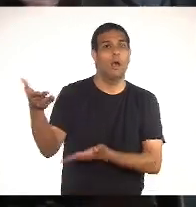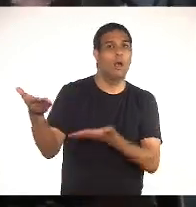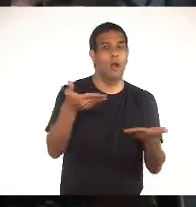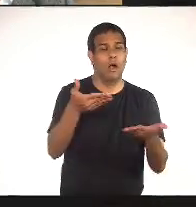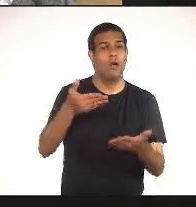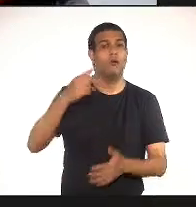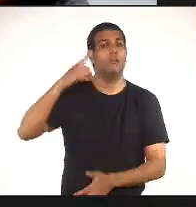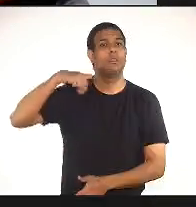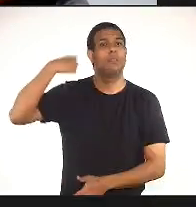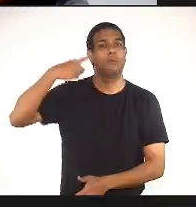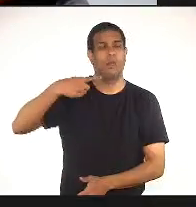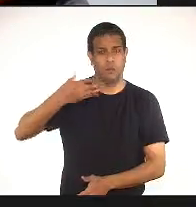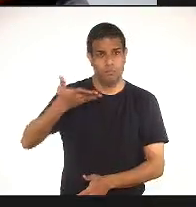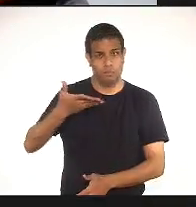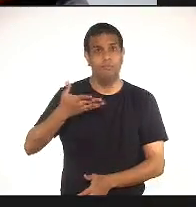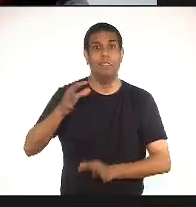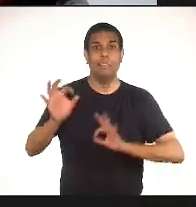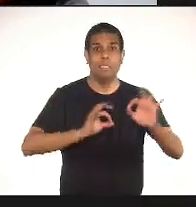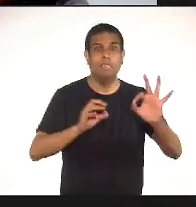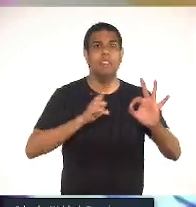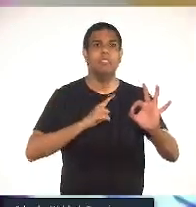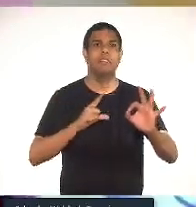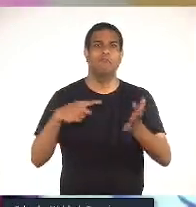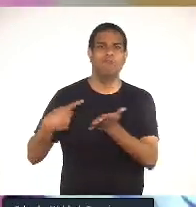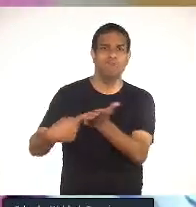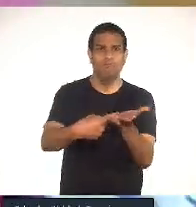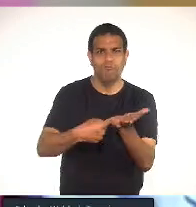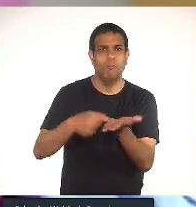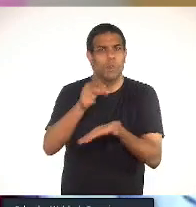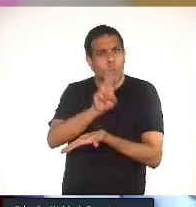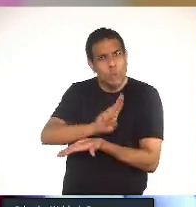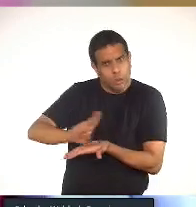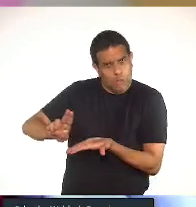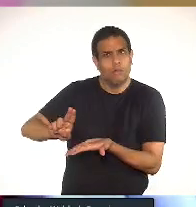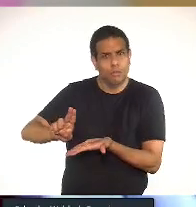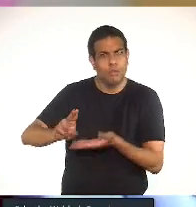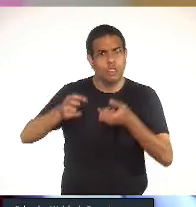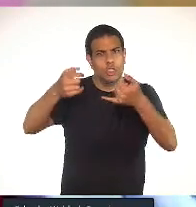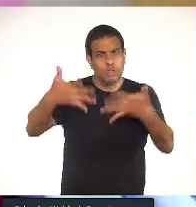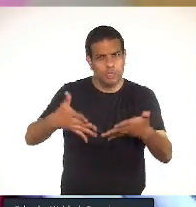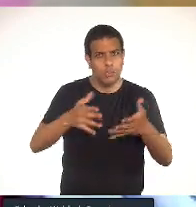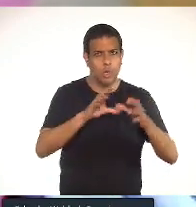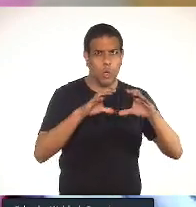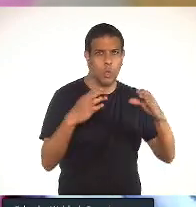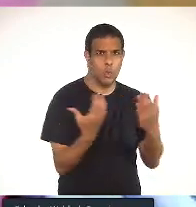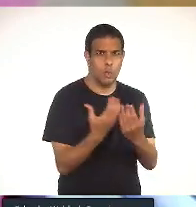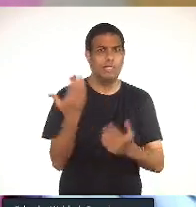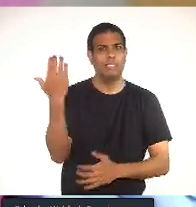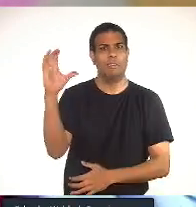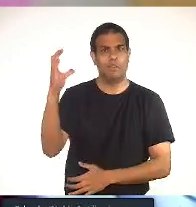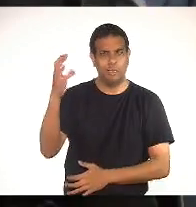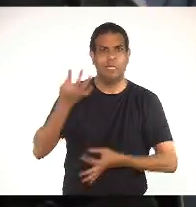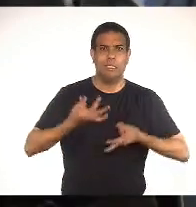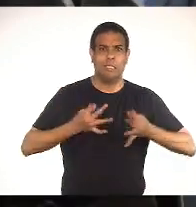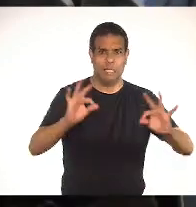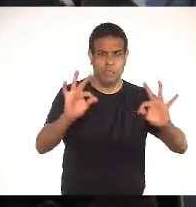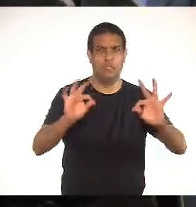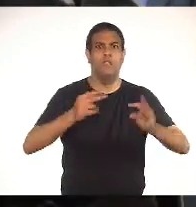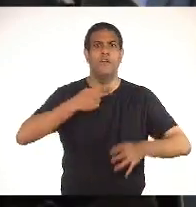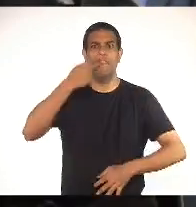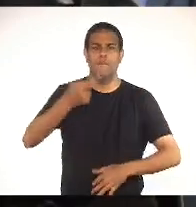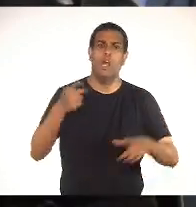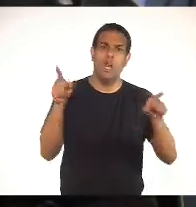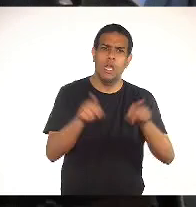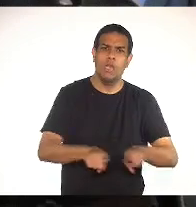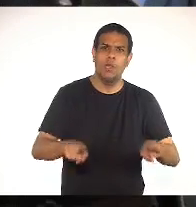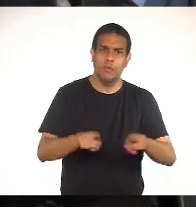Carneiro. Senhor presidente, o projeto envolve parceria com as universidades. Eu queria solicitar que a Comissão de Ciência e Tecnologia se A pronunciasse presidência também. defere o pedido de Vossa